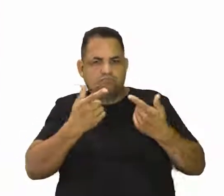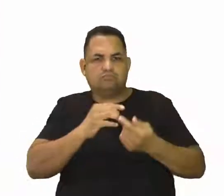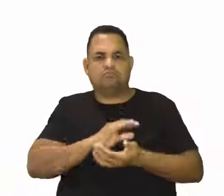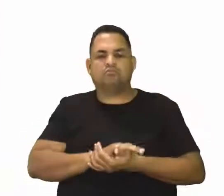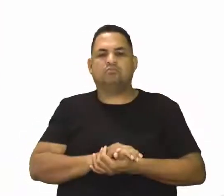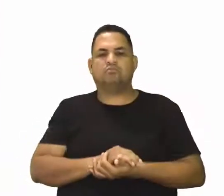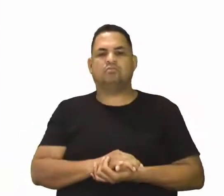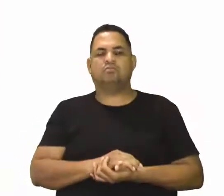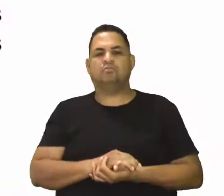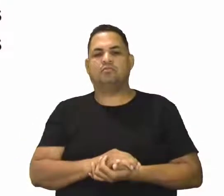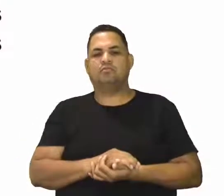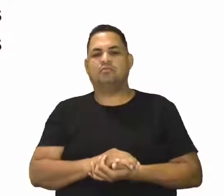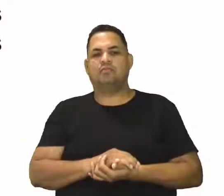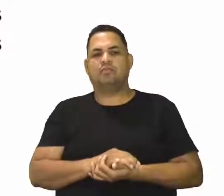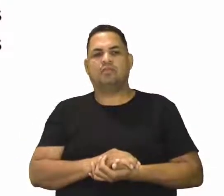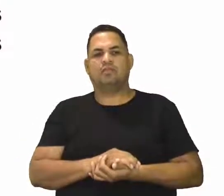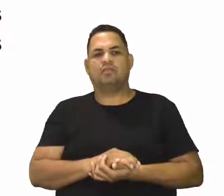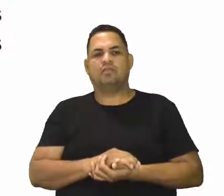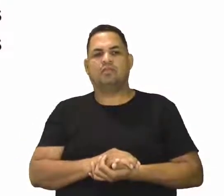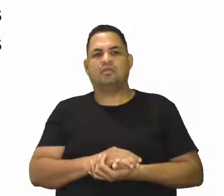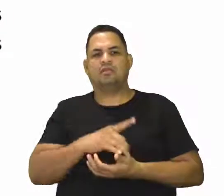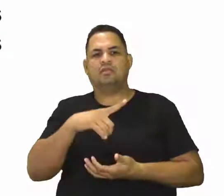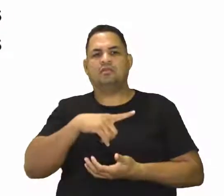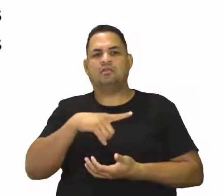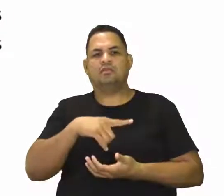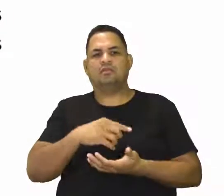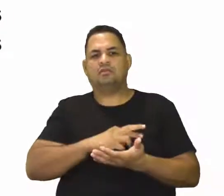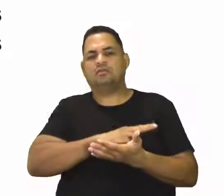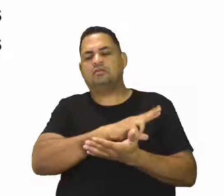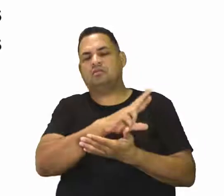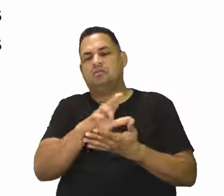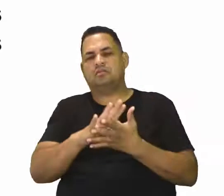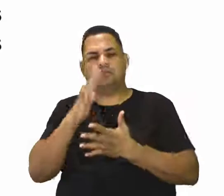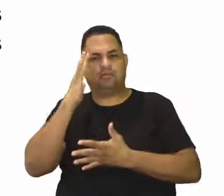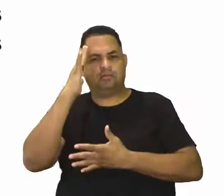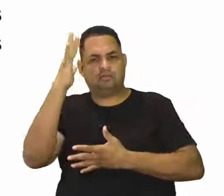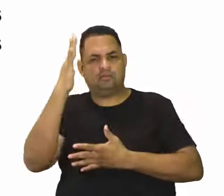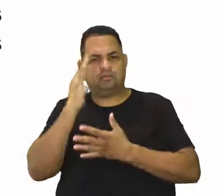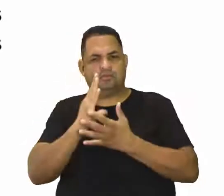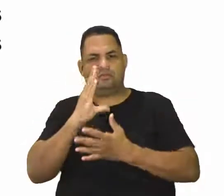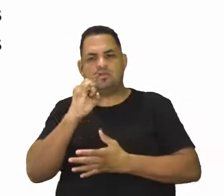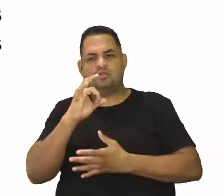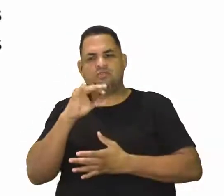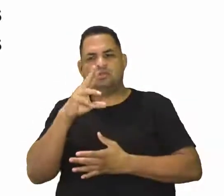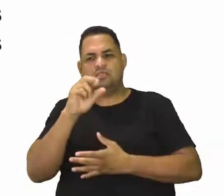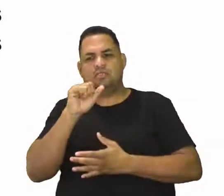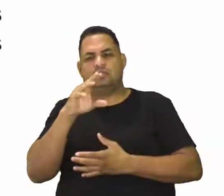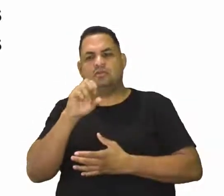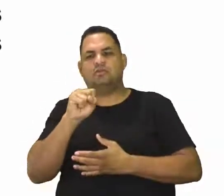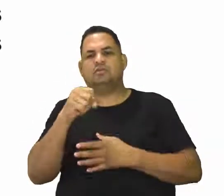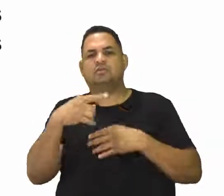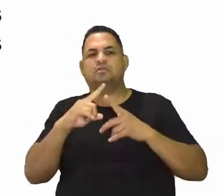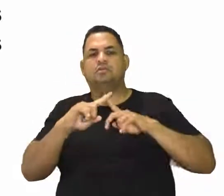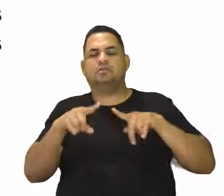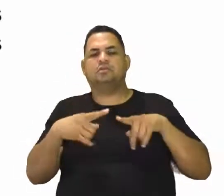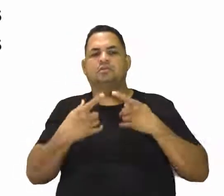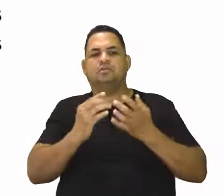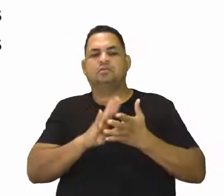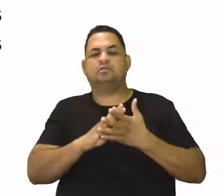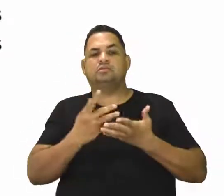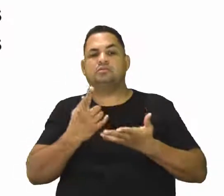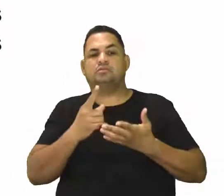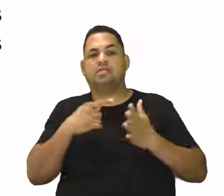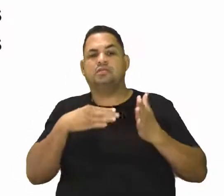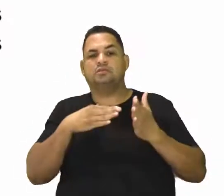realizar ali a Olha lá existem várias teorias conspiratórias mas